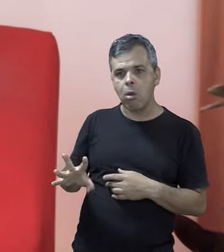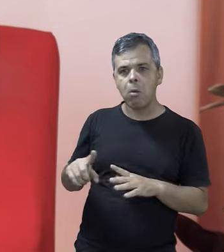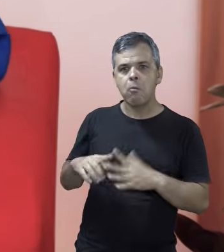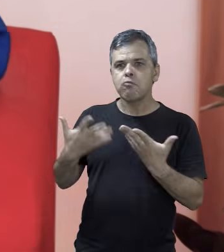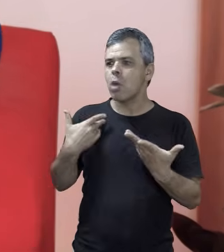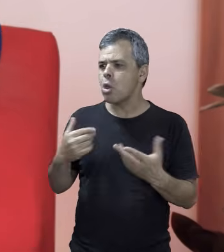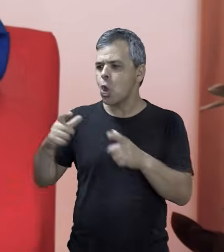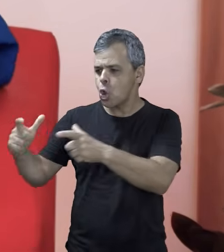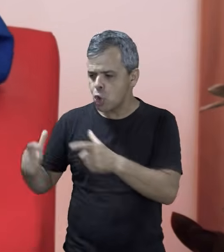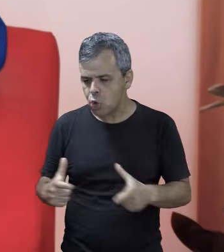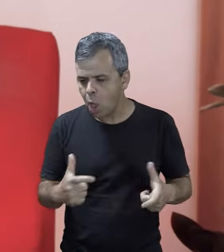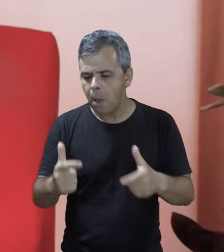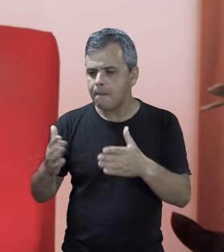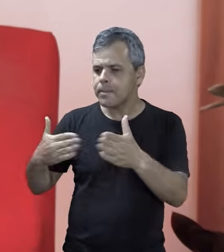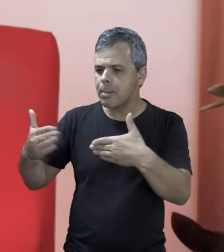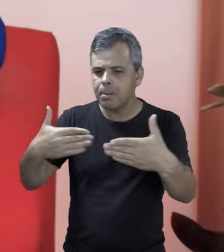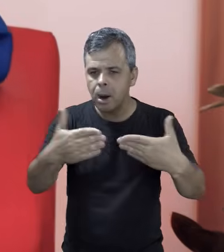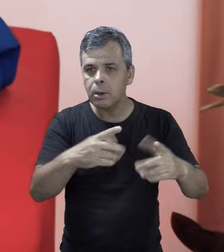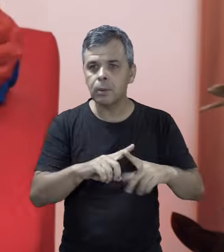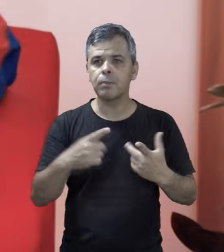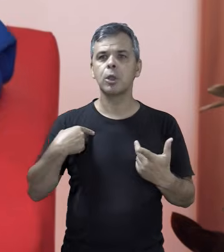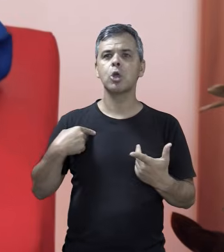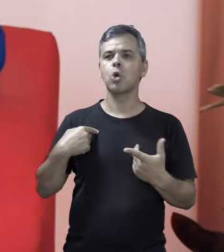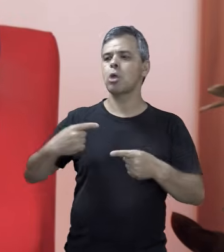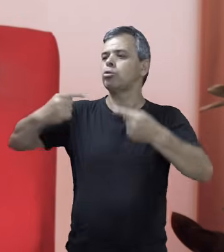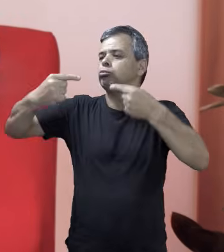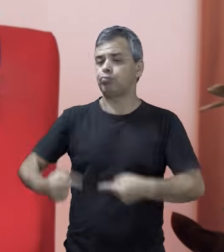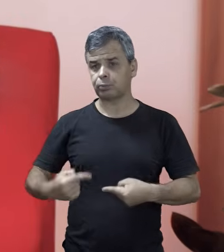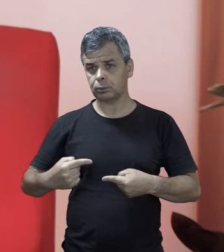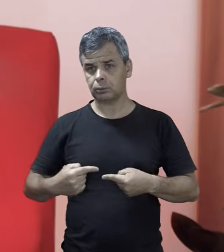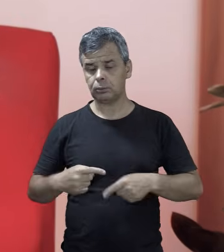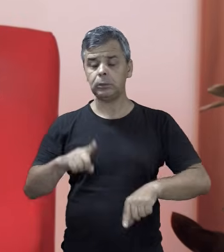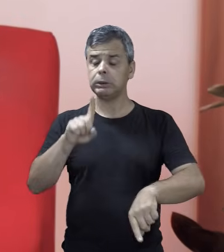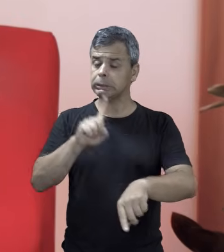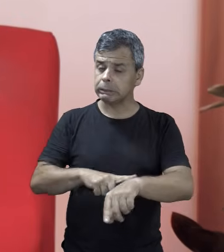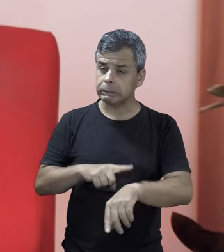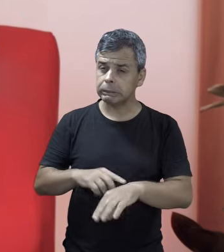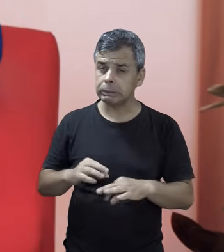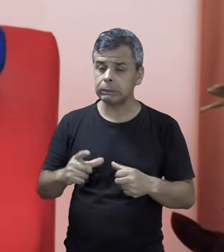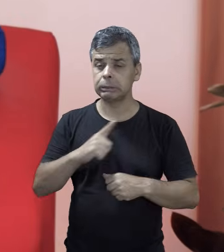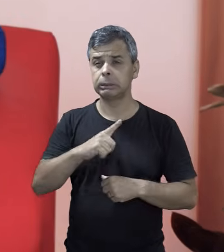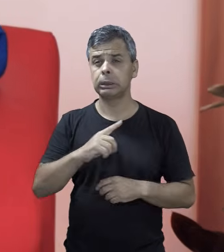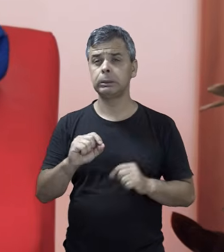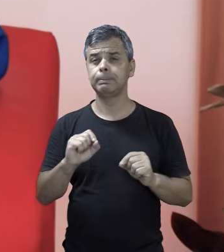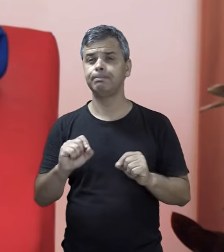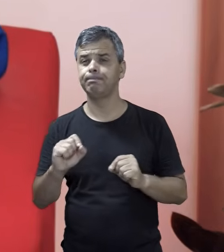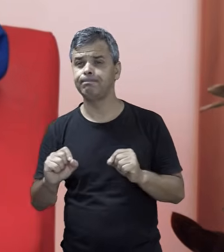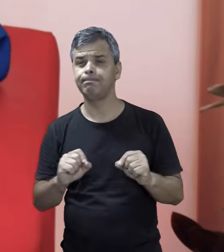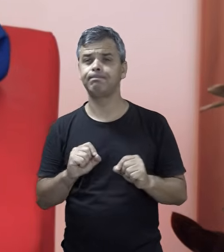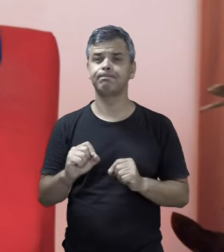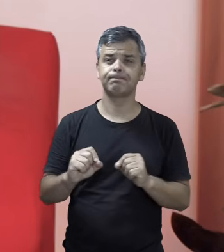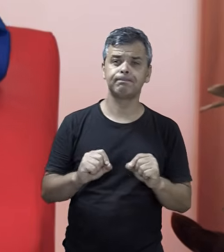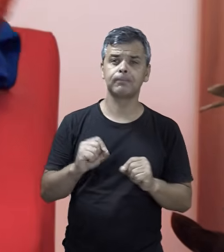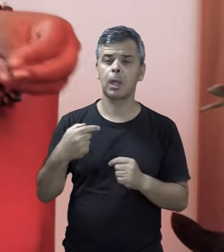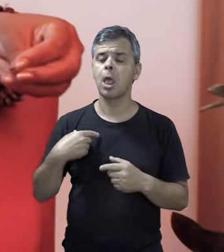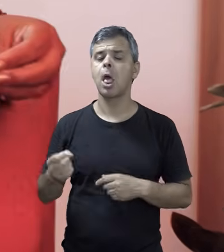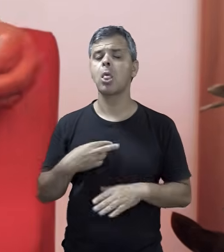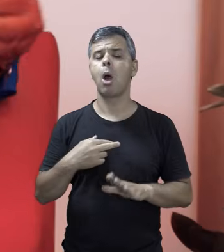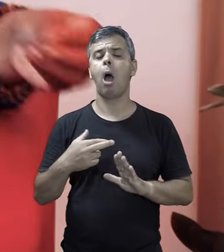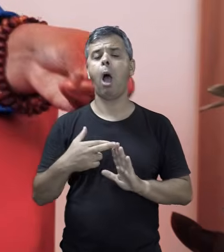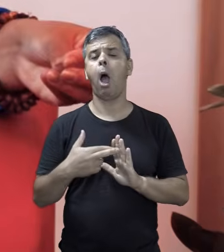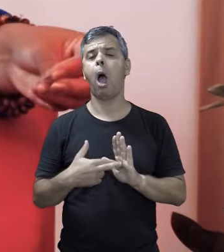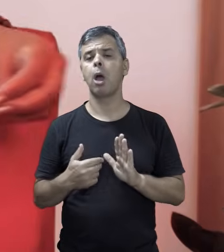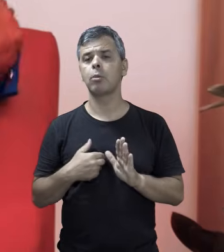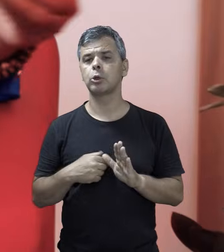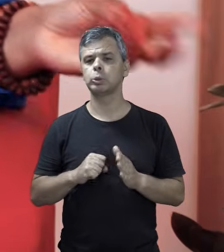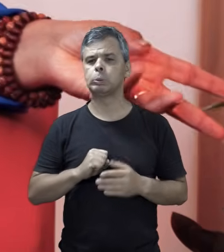é esses lugares que eles conversam, as outras disputas, e tem eu diria assim, uma normalização de